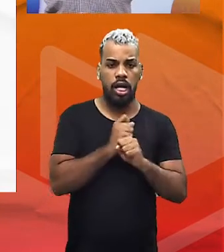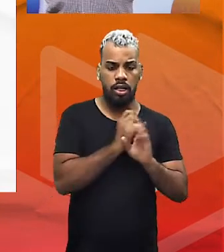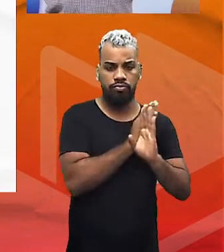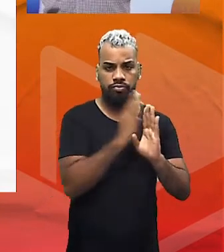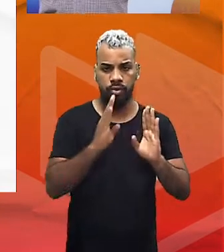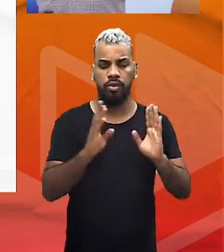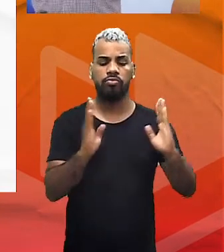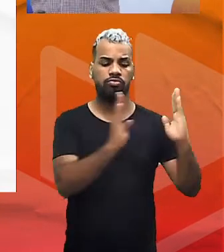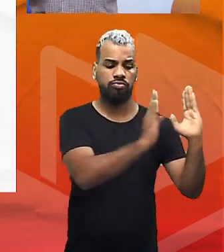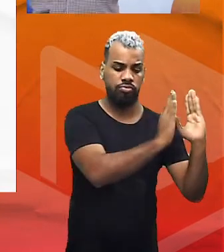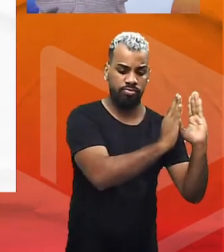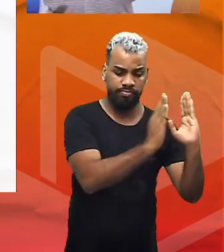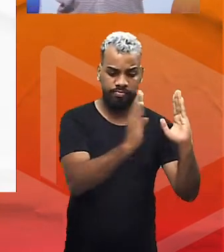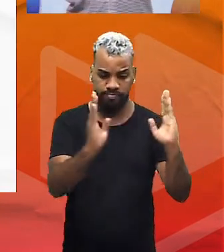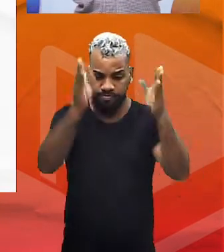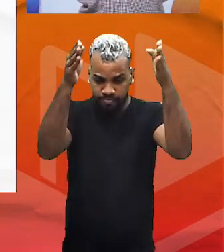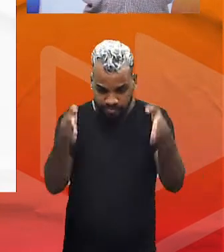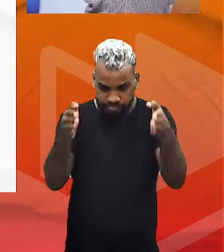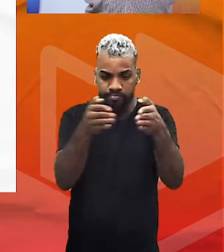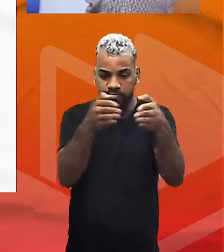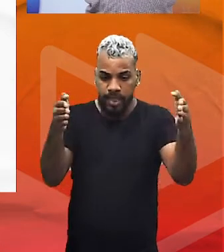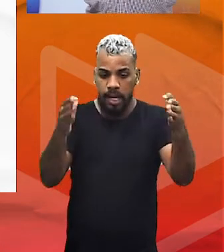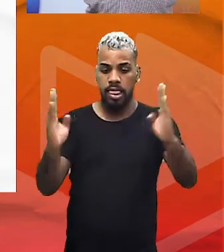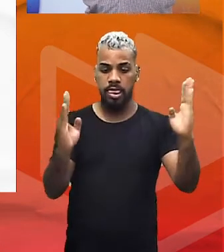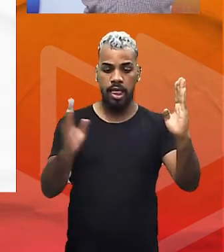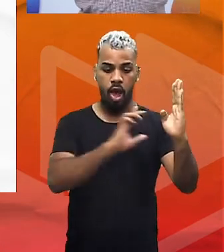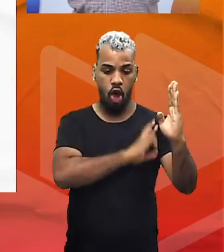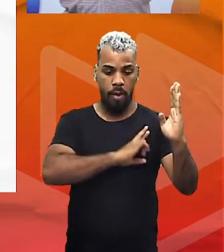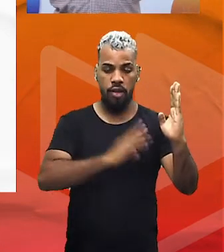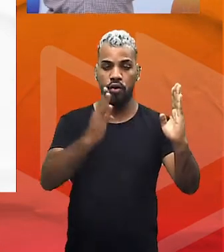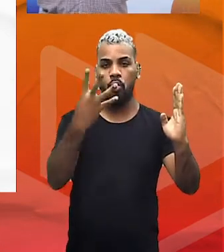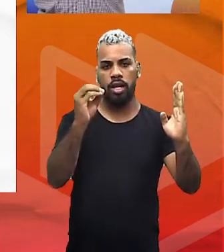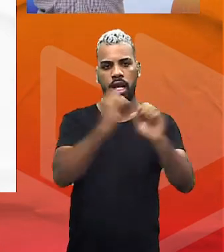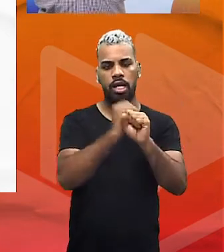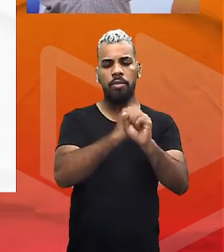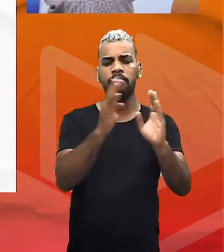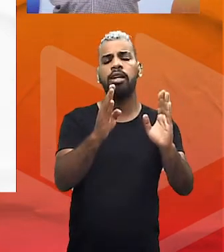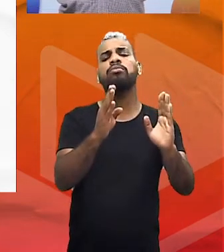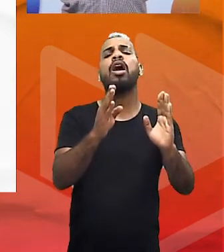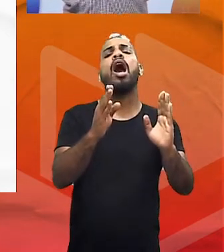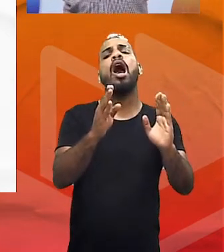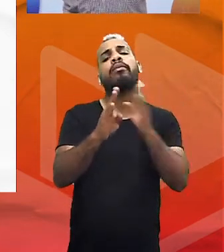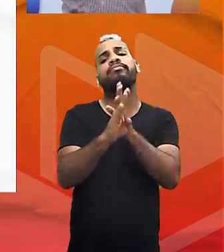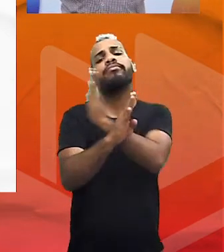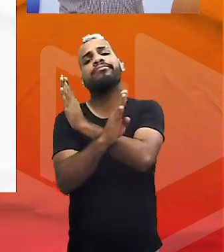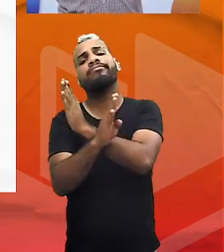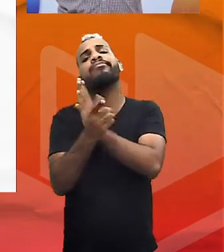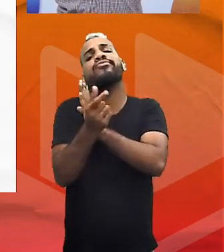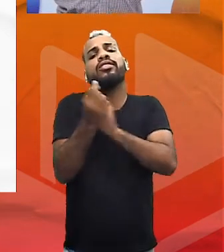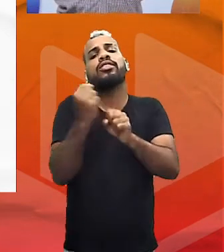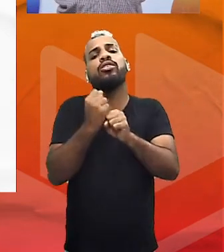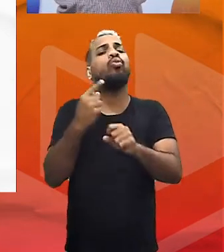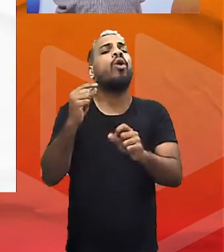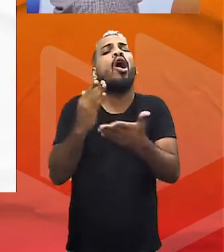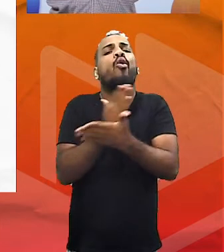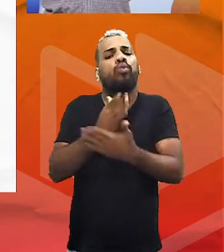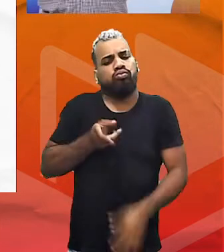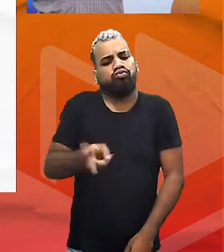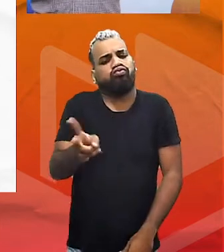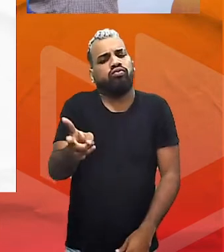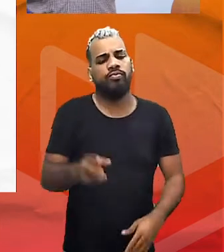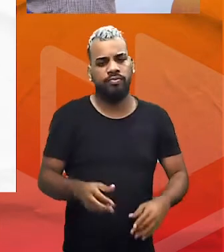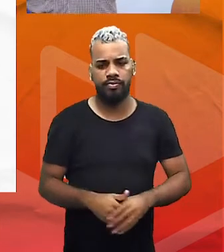até o final do século XIX. Então vamos ser bem claros, vamos fazer 60 anos de dominação do romantismo, né? Mais da metade